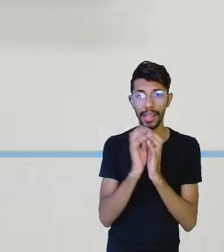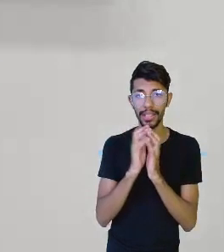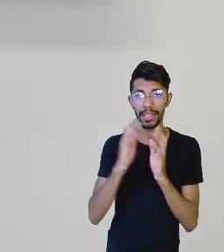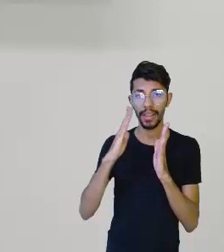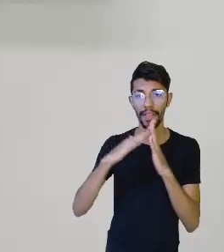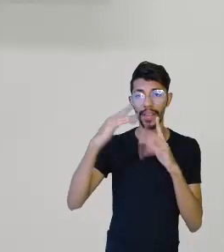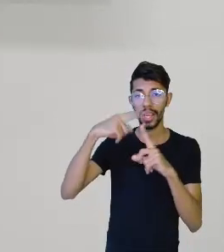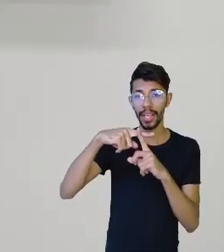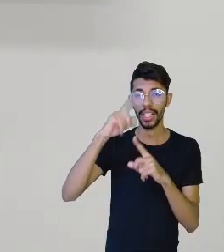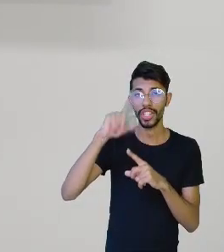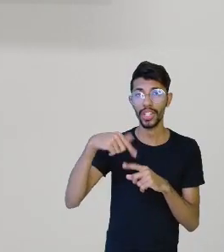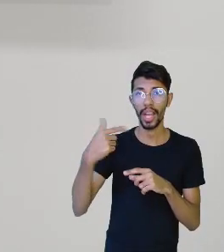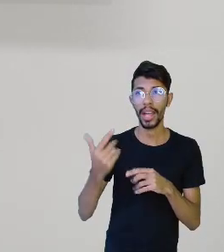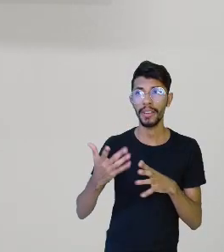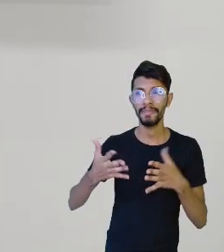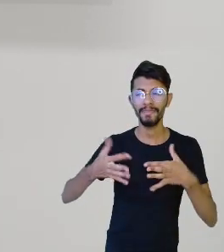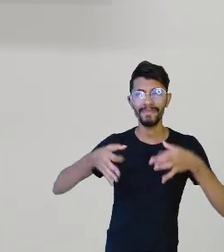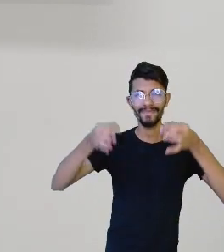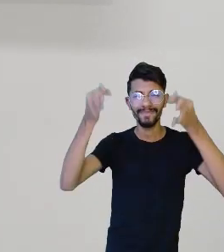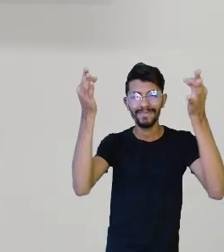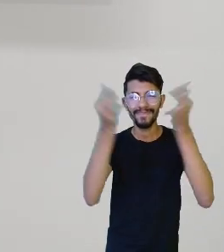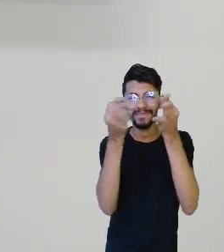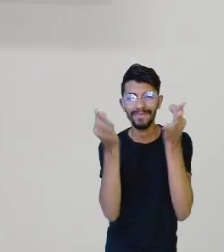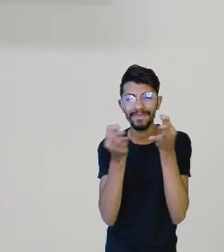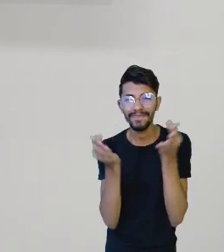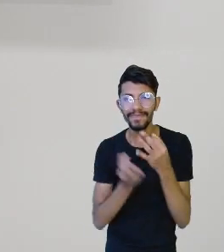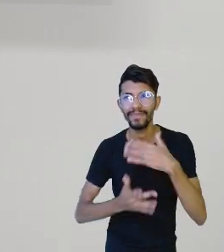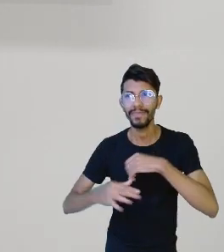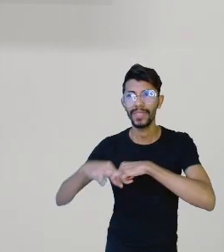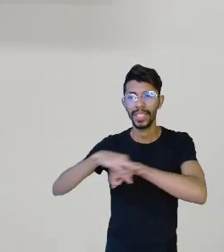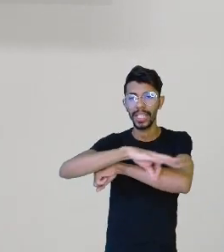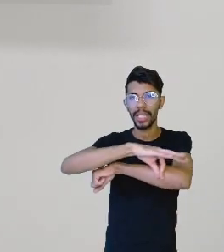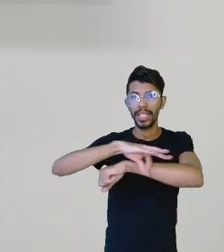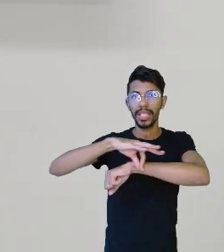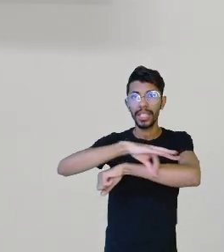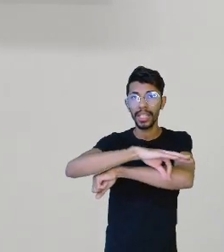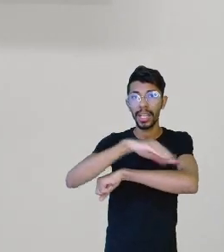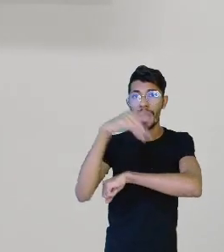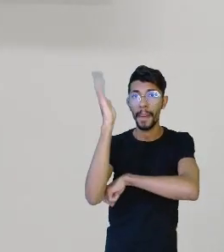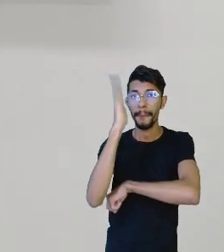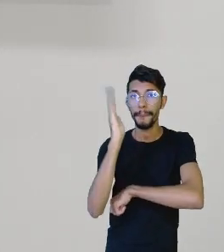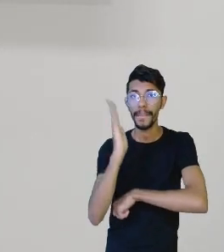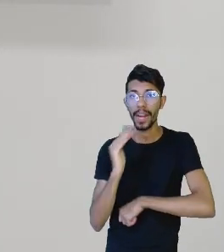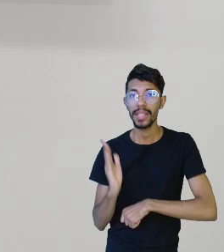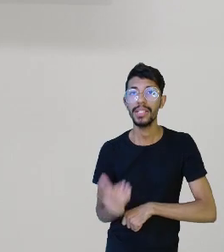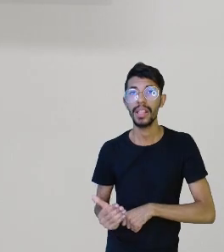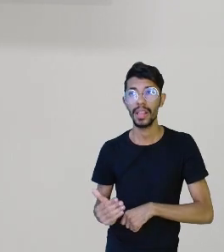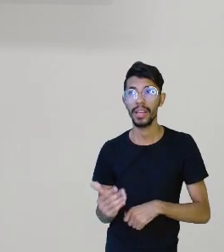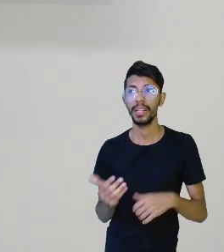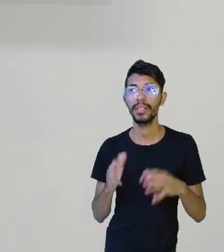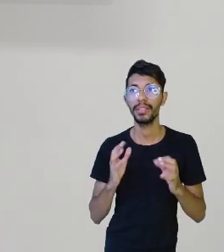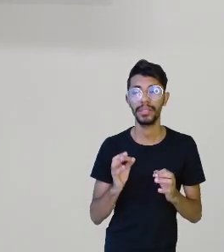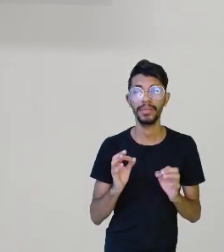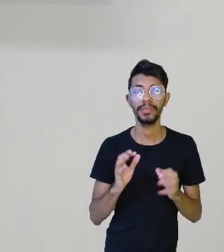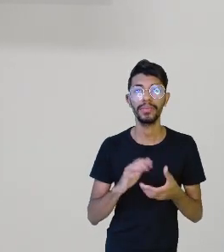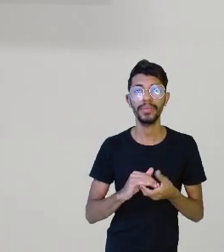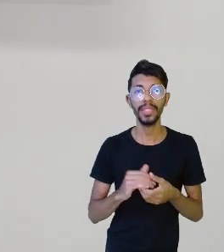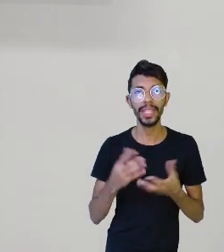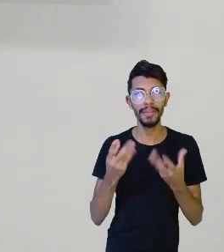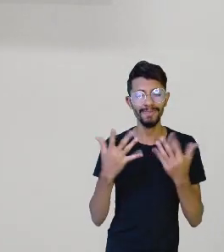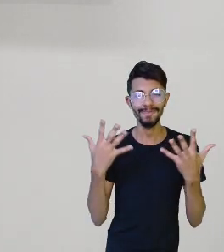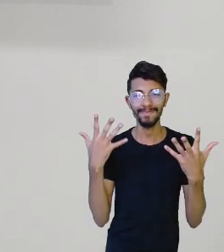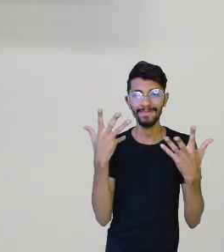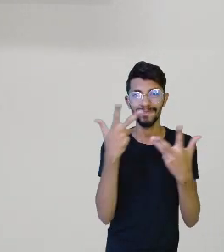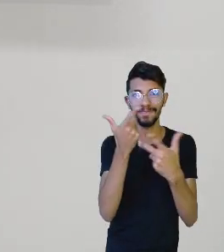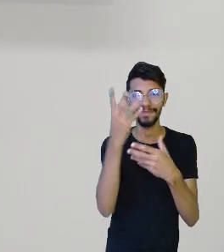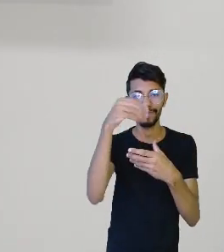uma joia da arquitetura brasileira, arquitetura religiosa brasileira, tá? De tão linda que